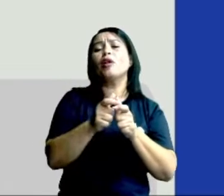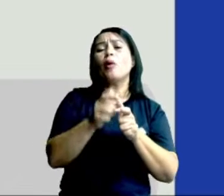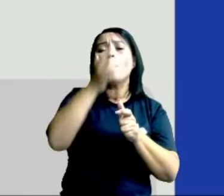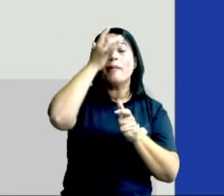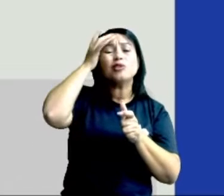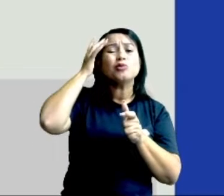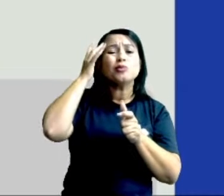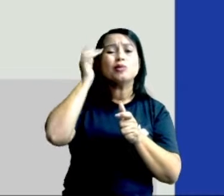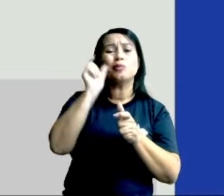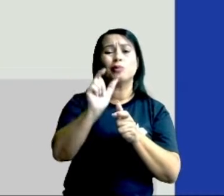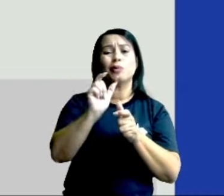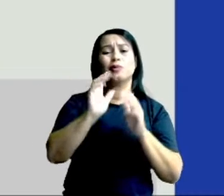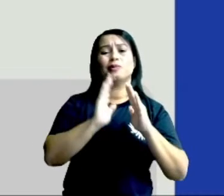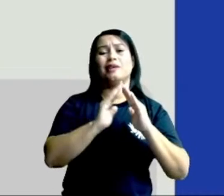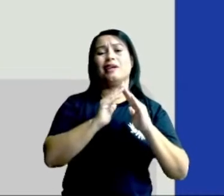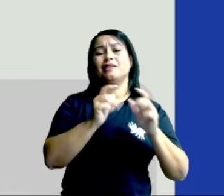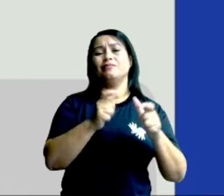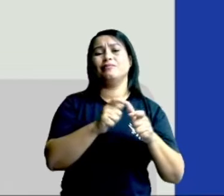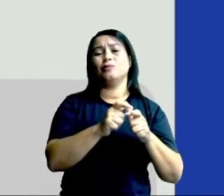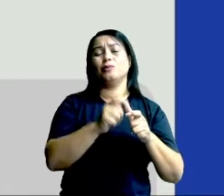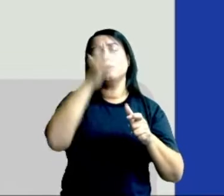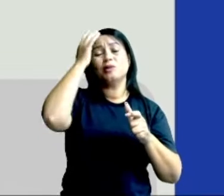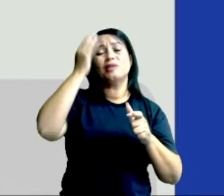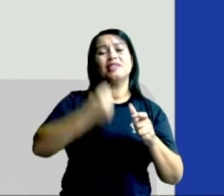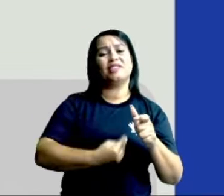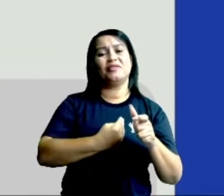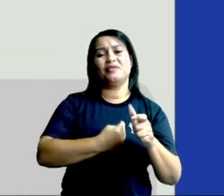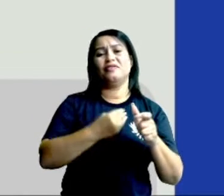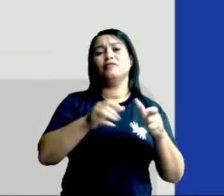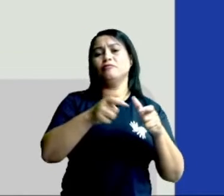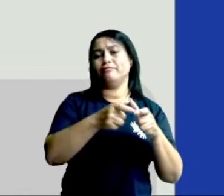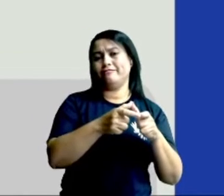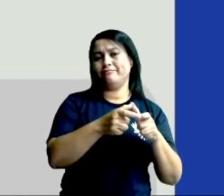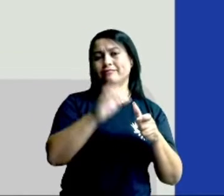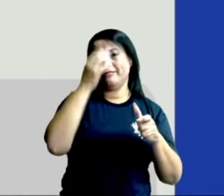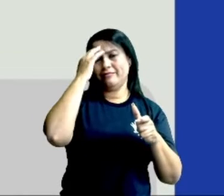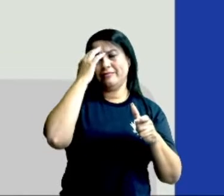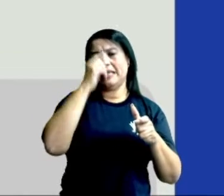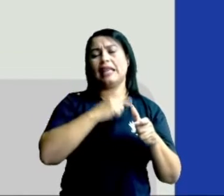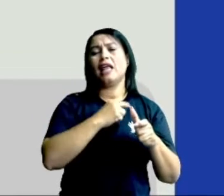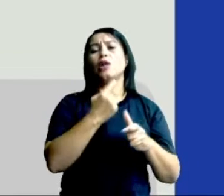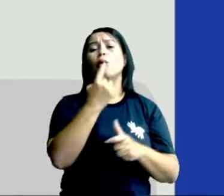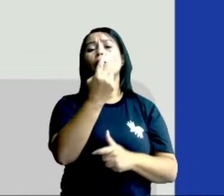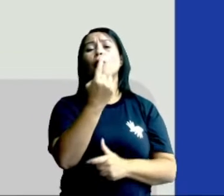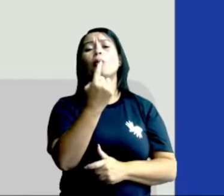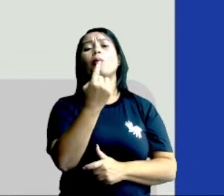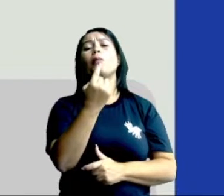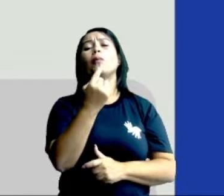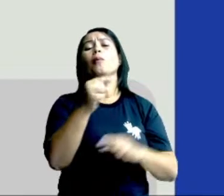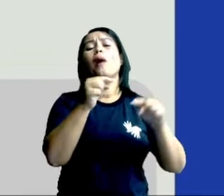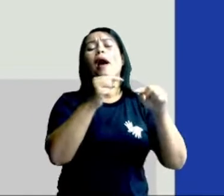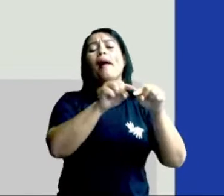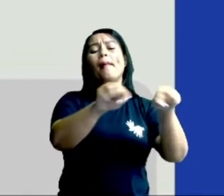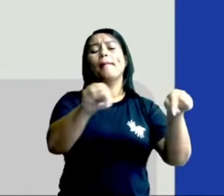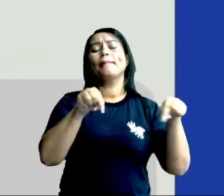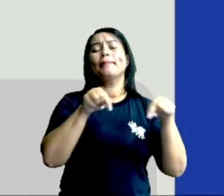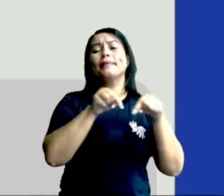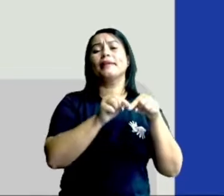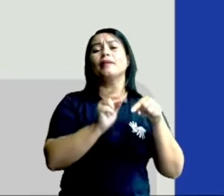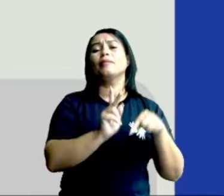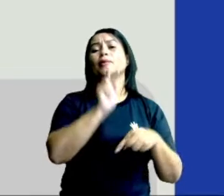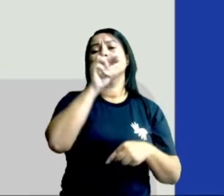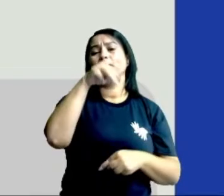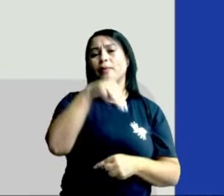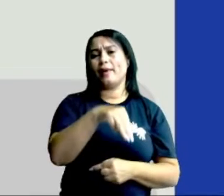vivendo naquele local. Certo? Vai ter menos de 1 habitante por quilômetro quadrado. Que aí é